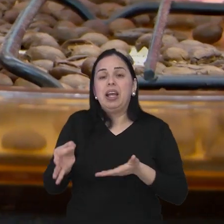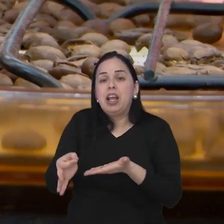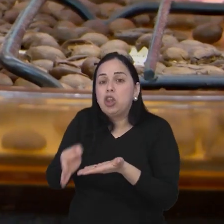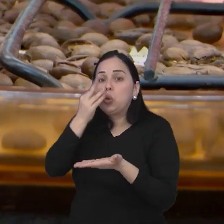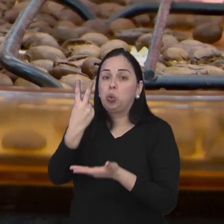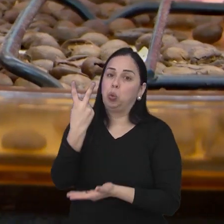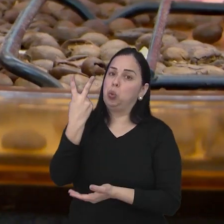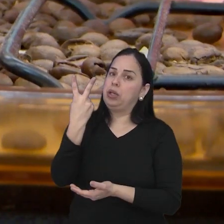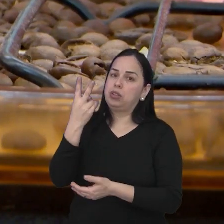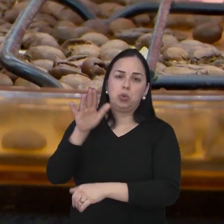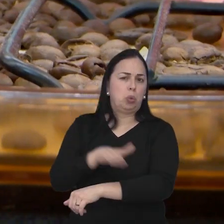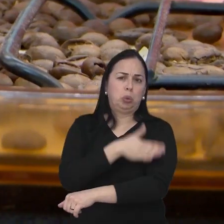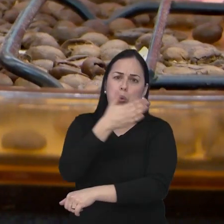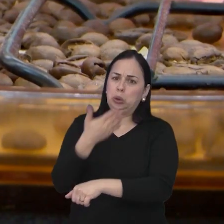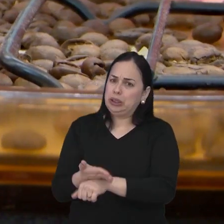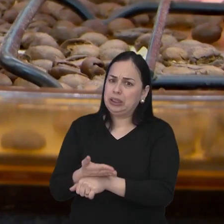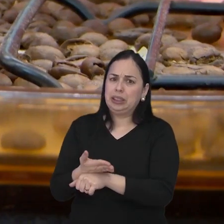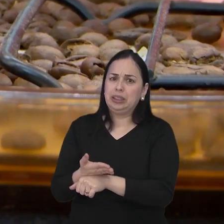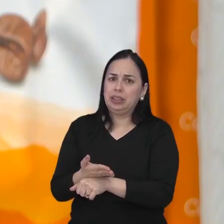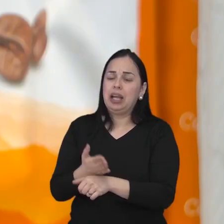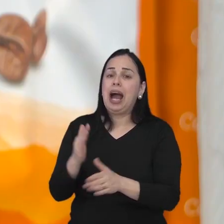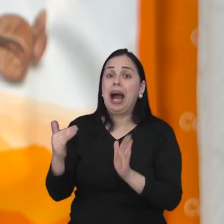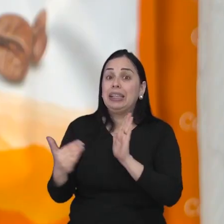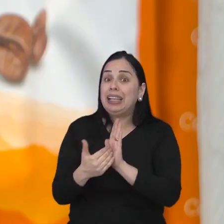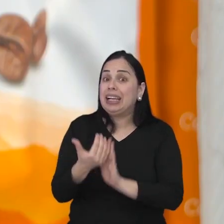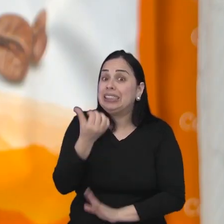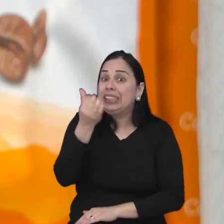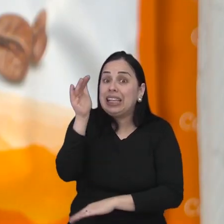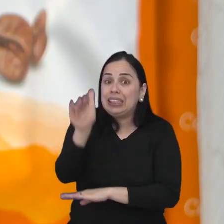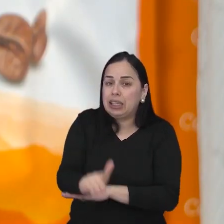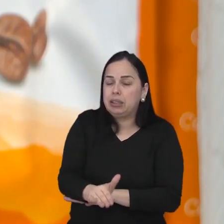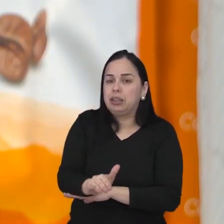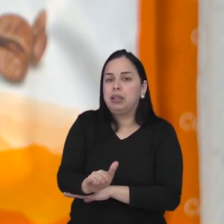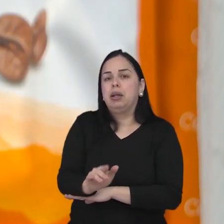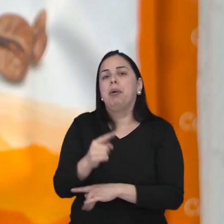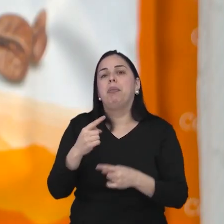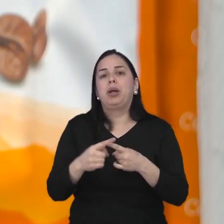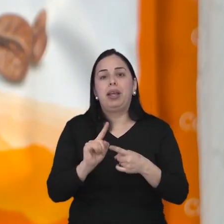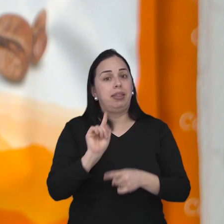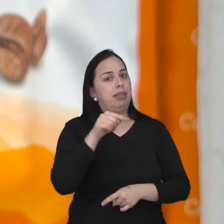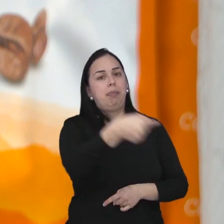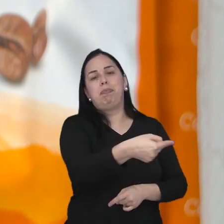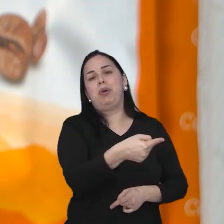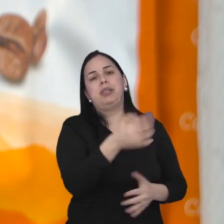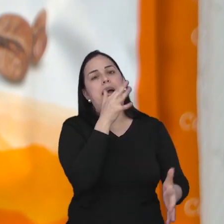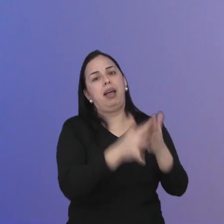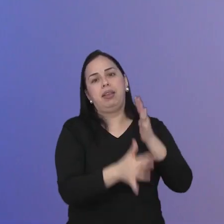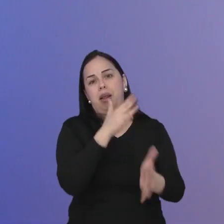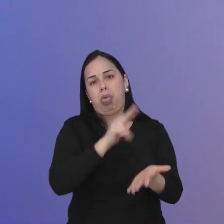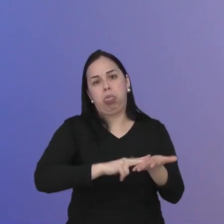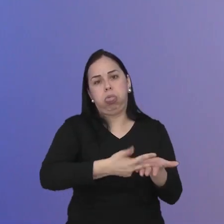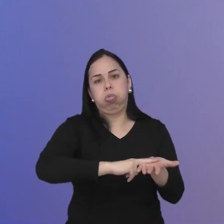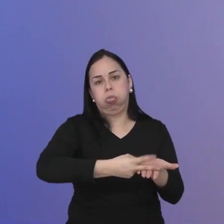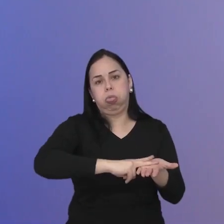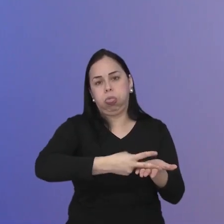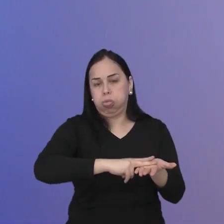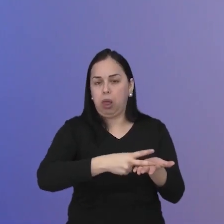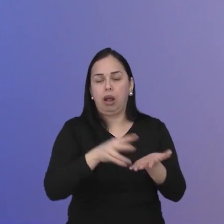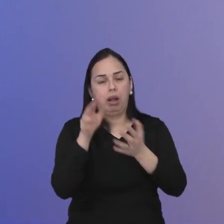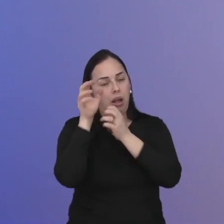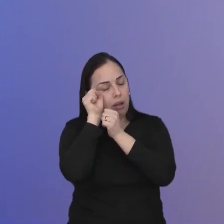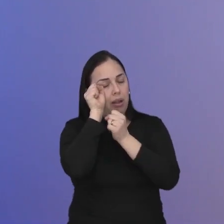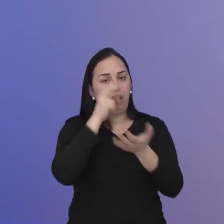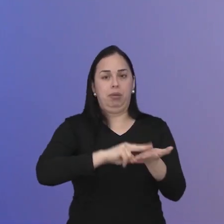em média o limite é de 2 xícaras ao dia, e no máximo até às 6 horas da tarde, para não atrapalhar o sono. Porque após isso pode